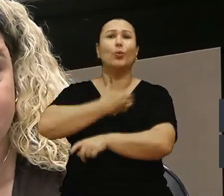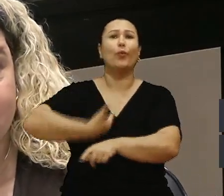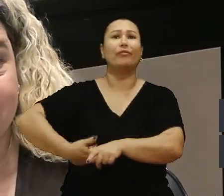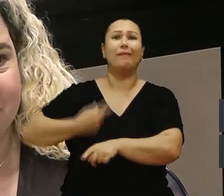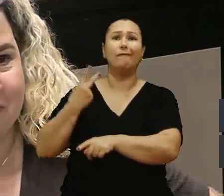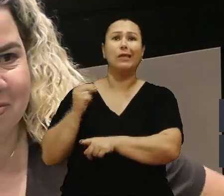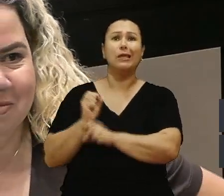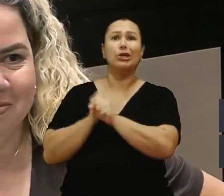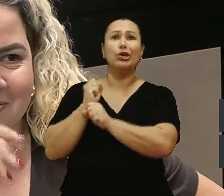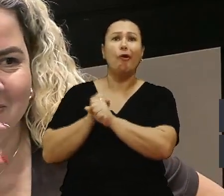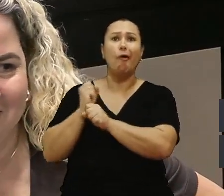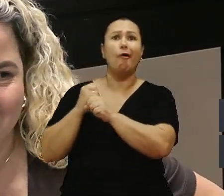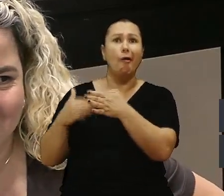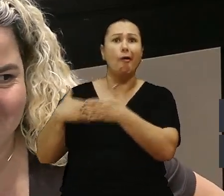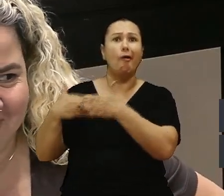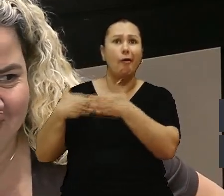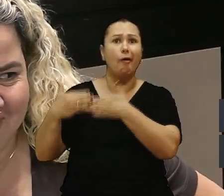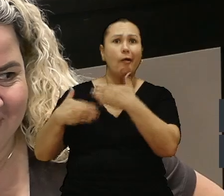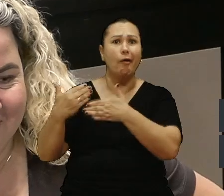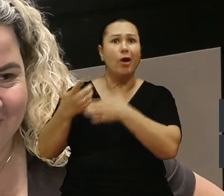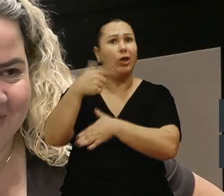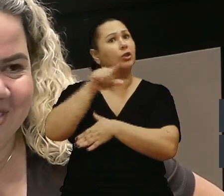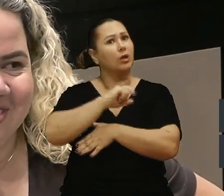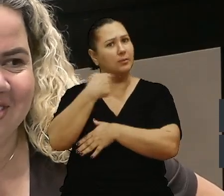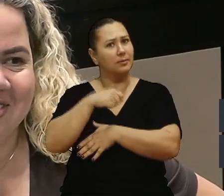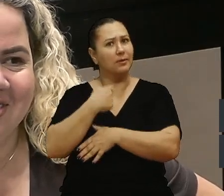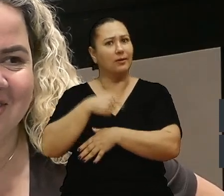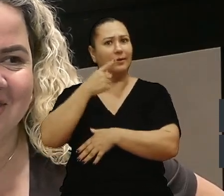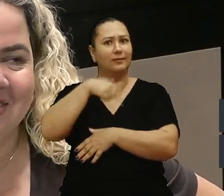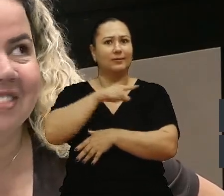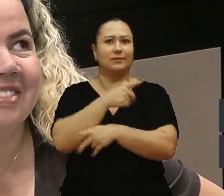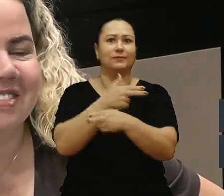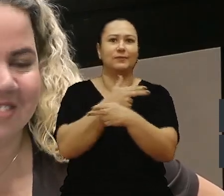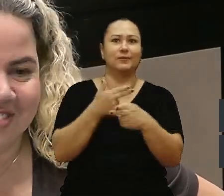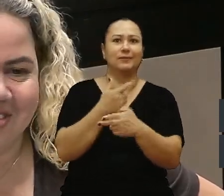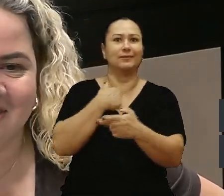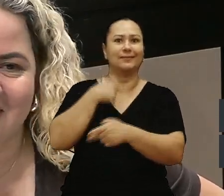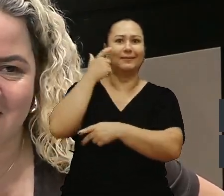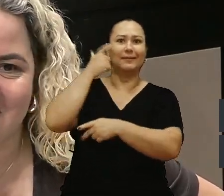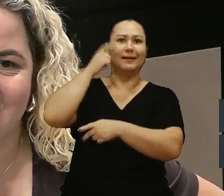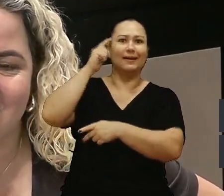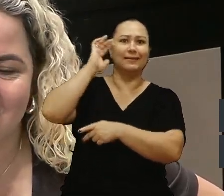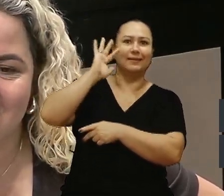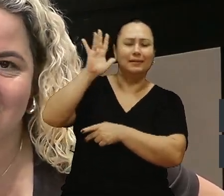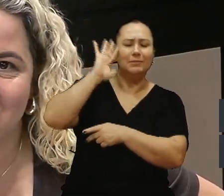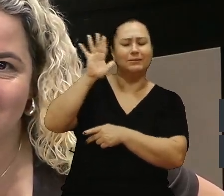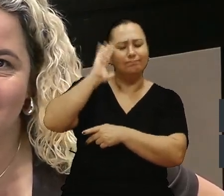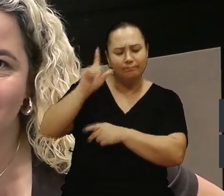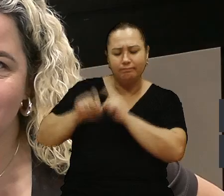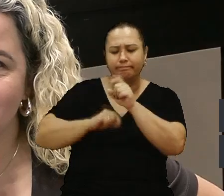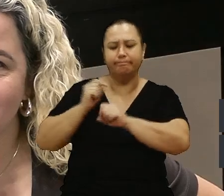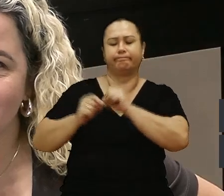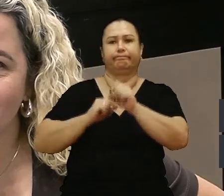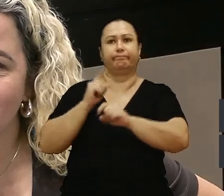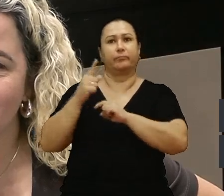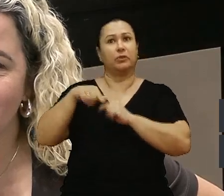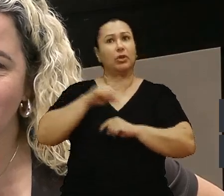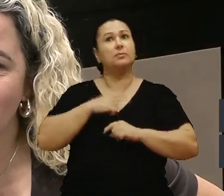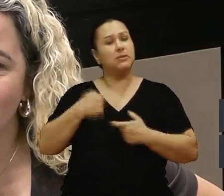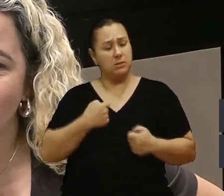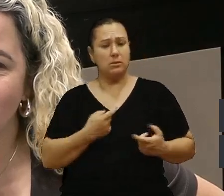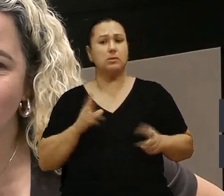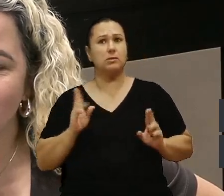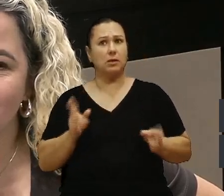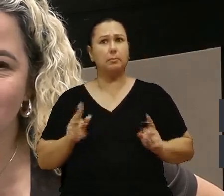esse pensamento, pensar um pouco fora da caixa, pensar grande, e a gente está aqui sempre para lembrar que tem uma oposição, né? A gente tem que fazer, às vezes, um barulho aí,